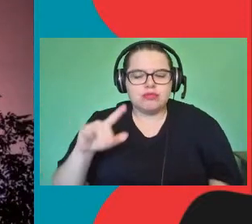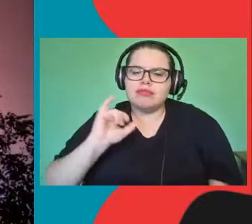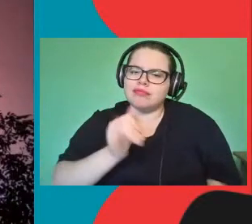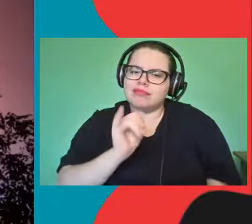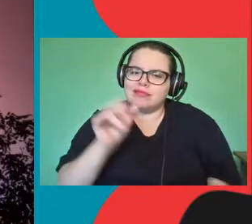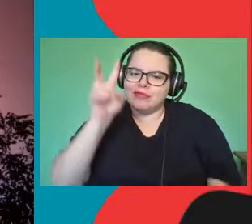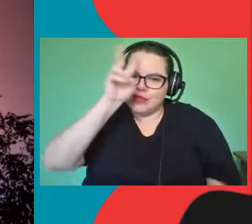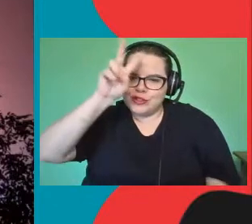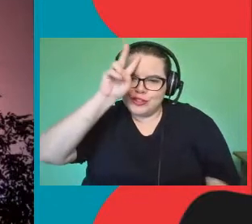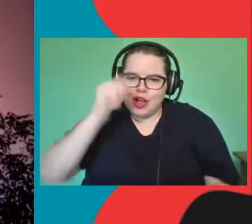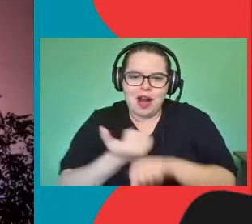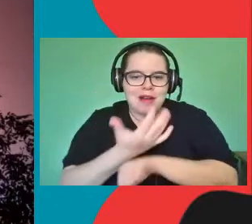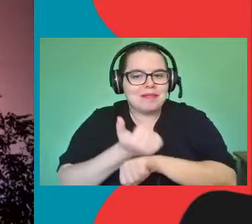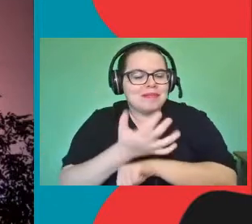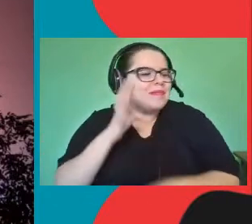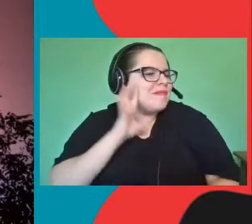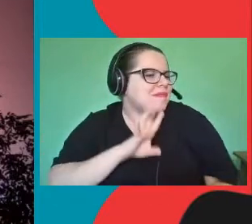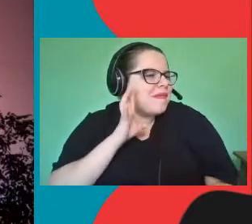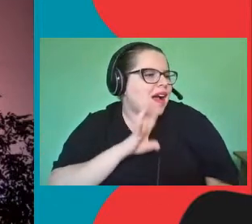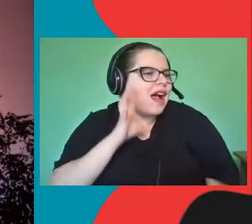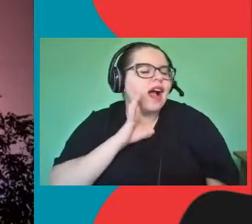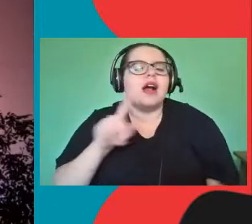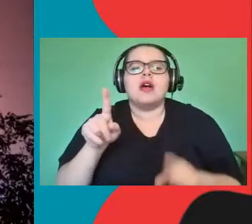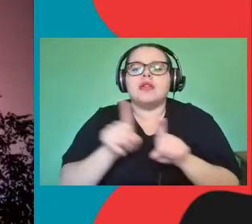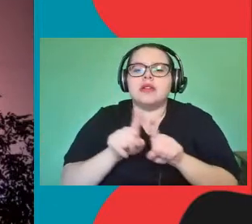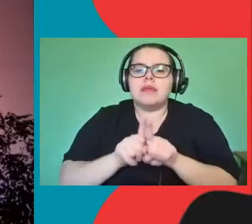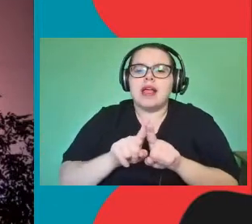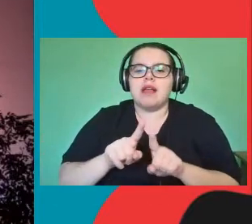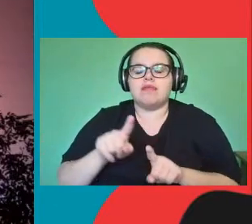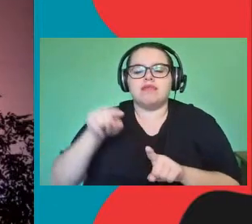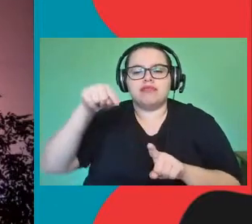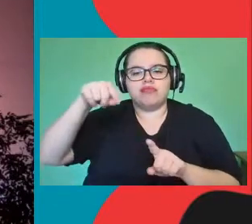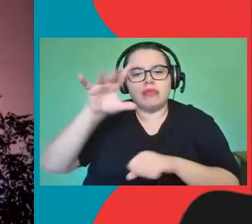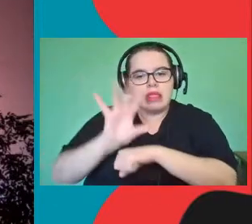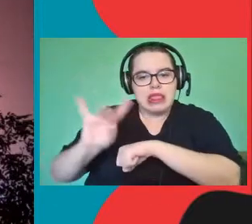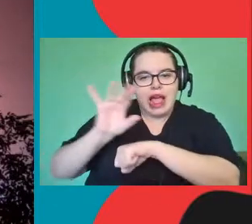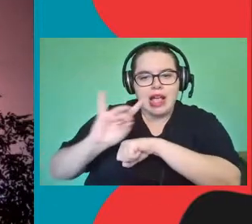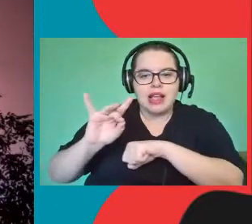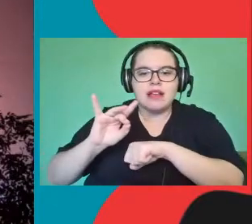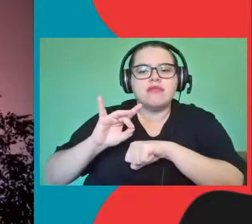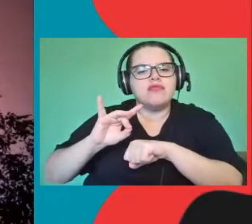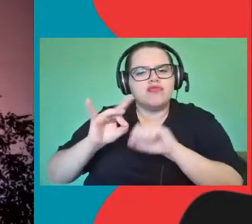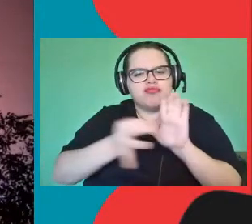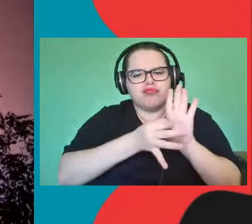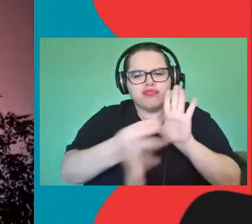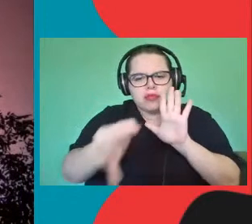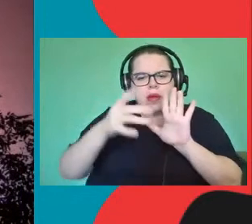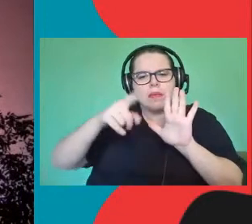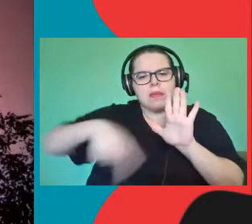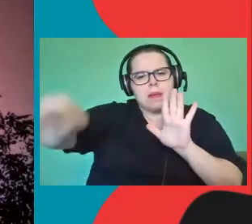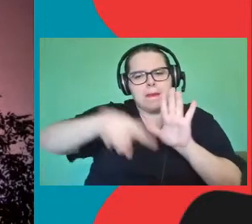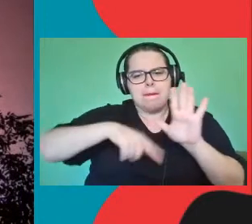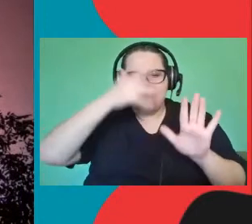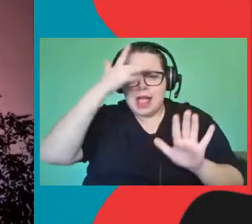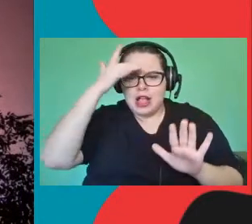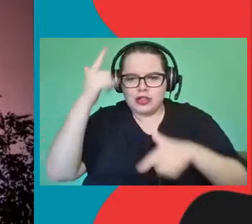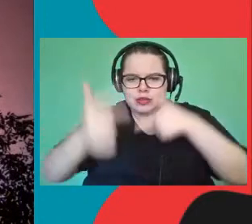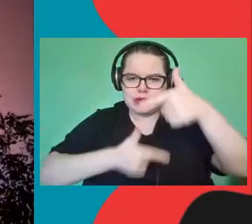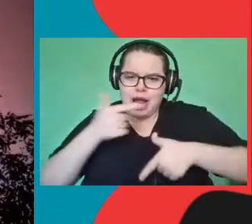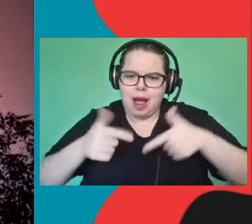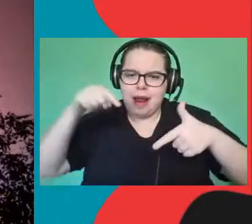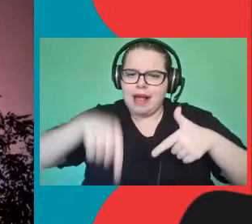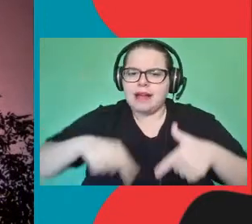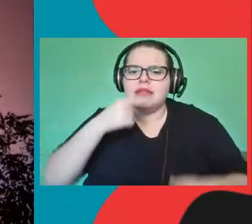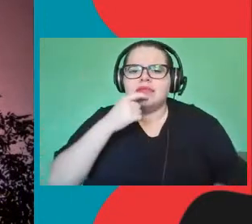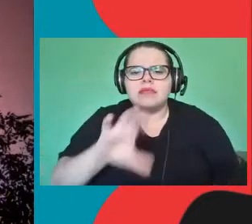evento. Legal, bacana. O Tech Voices é uma plataforma de conteúdo feito por pessoas que trabalham aqui na C&T.